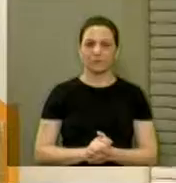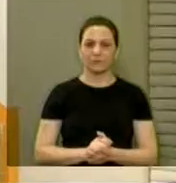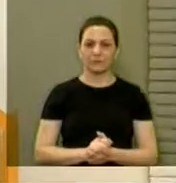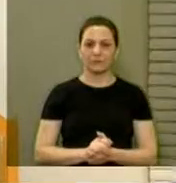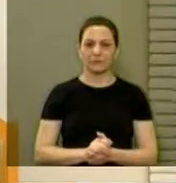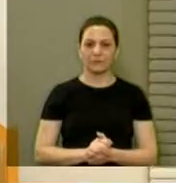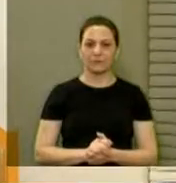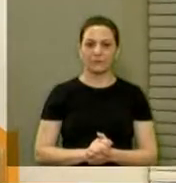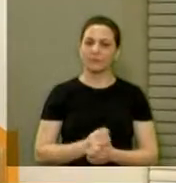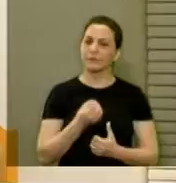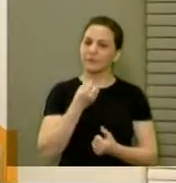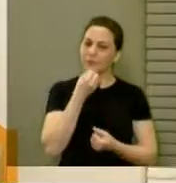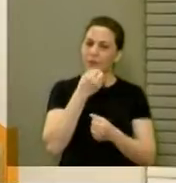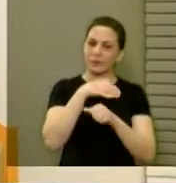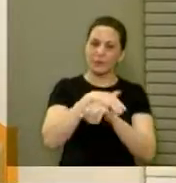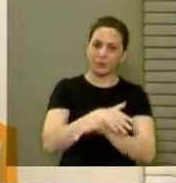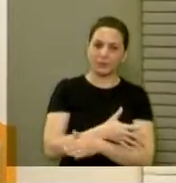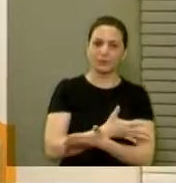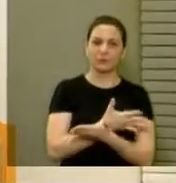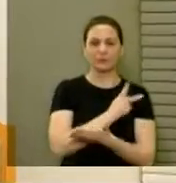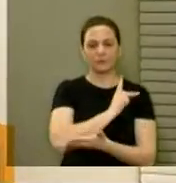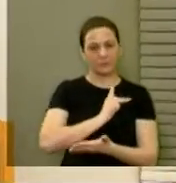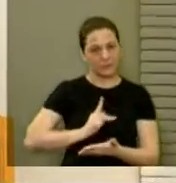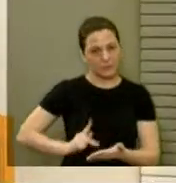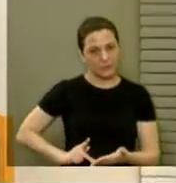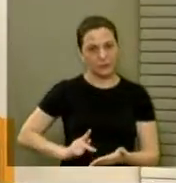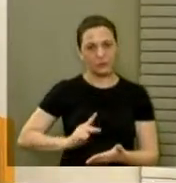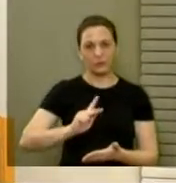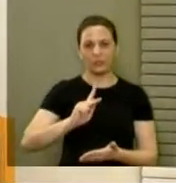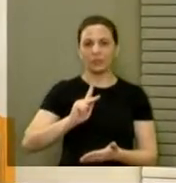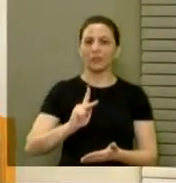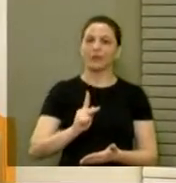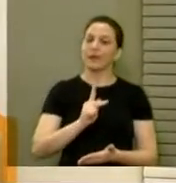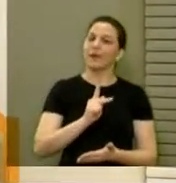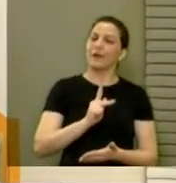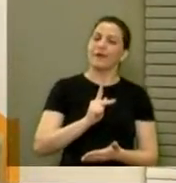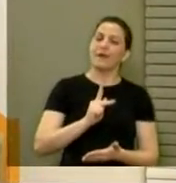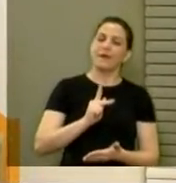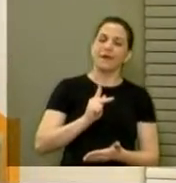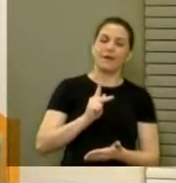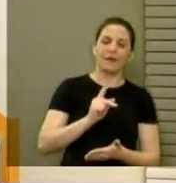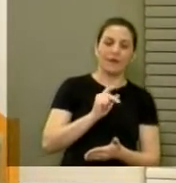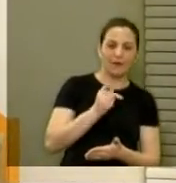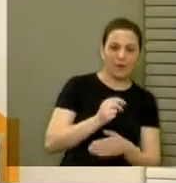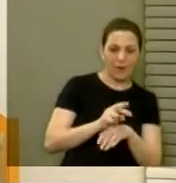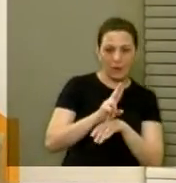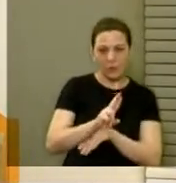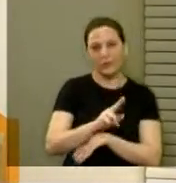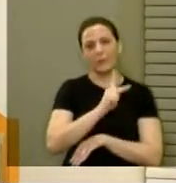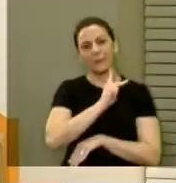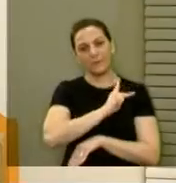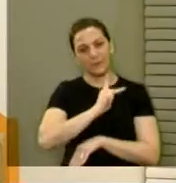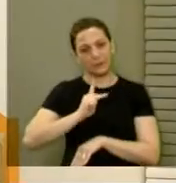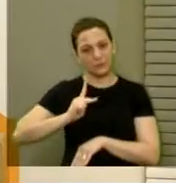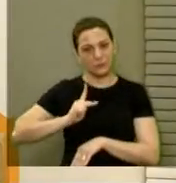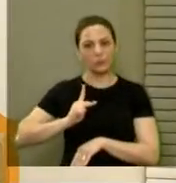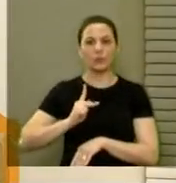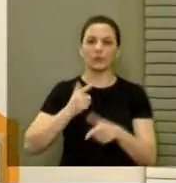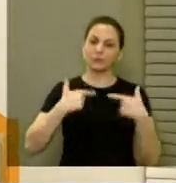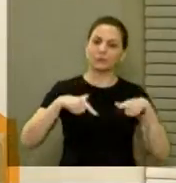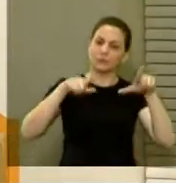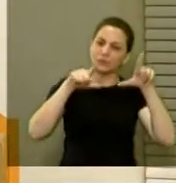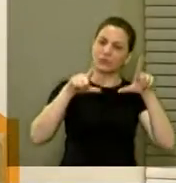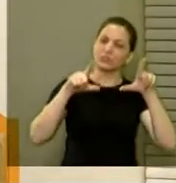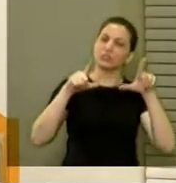boa noite presidente lixo jack motor é pastor vereadores funcionários que nos assiste no plenário em casa